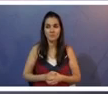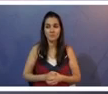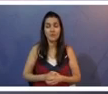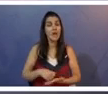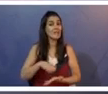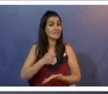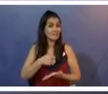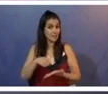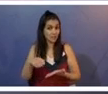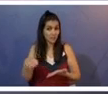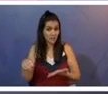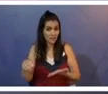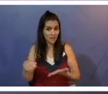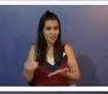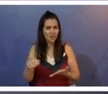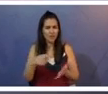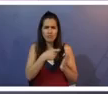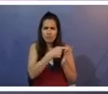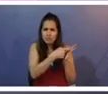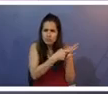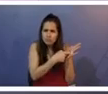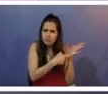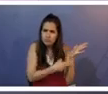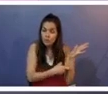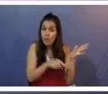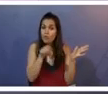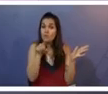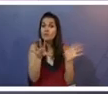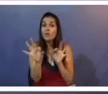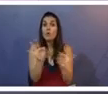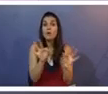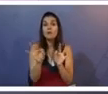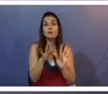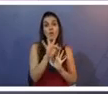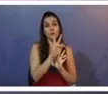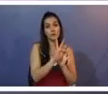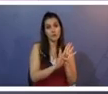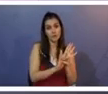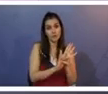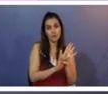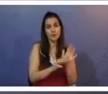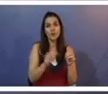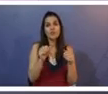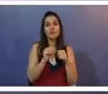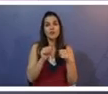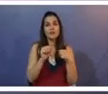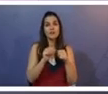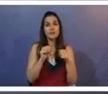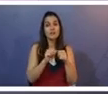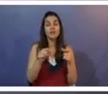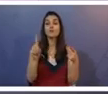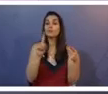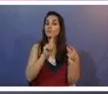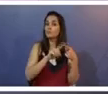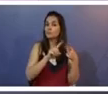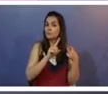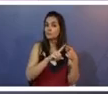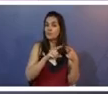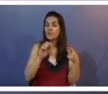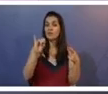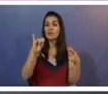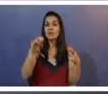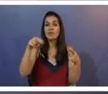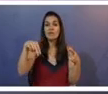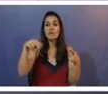Ao escrever, organize seu texto criando introdução. Lembra que nós vimos lá as 3 partes do